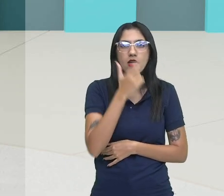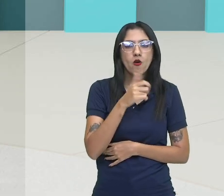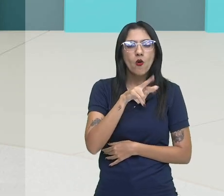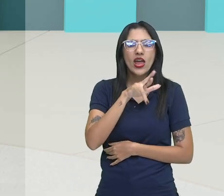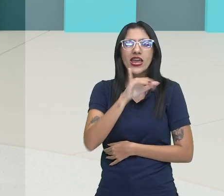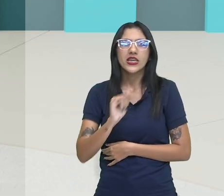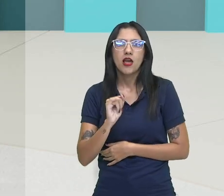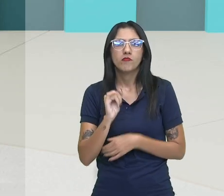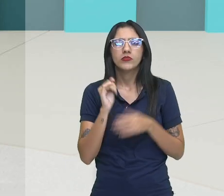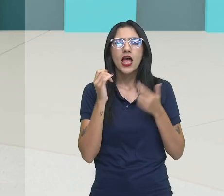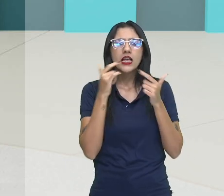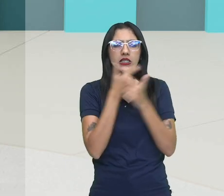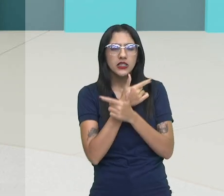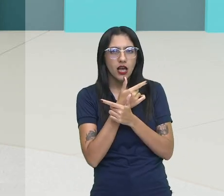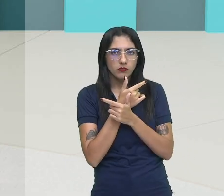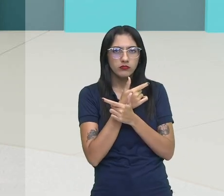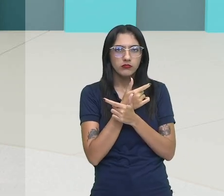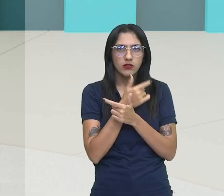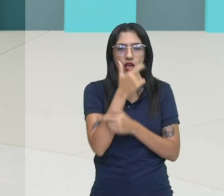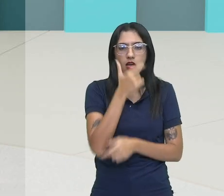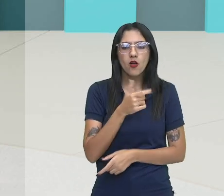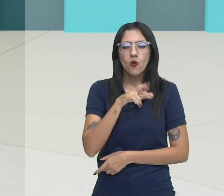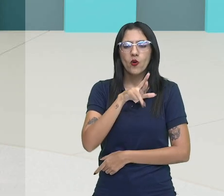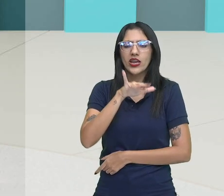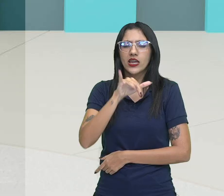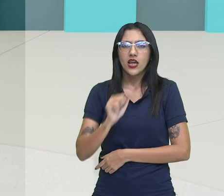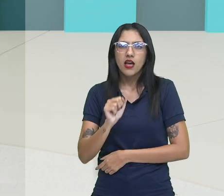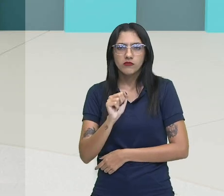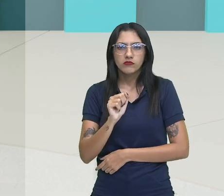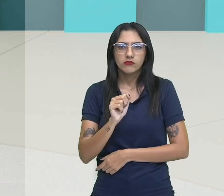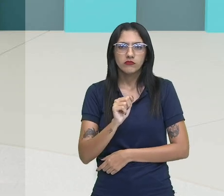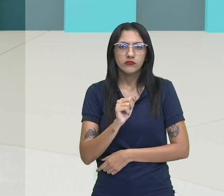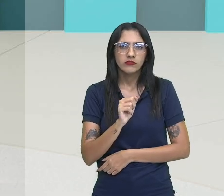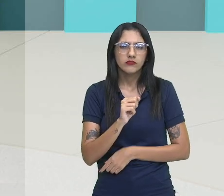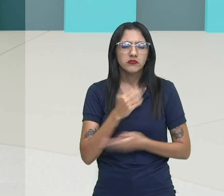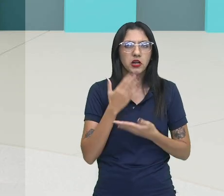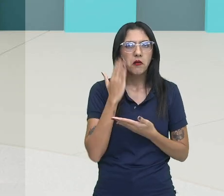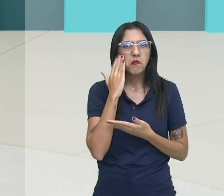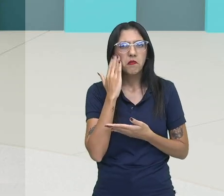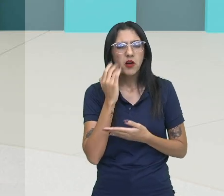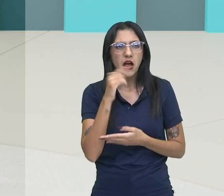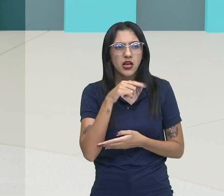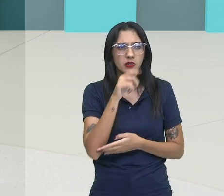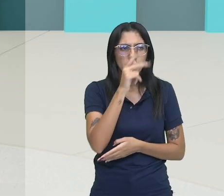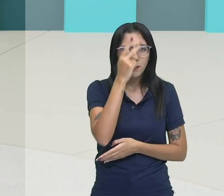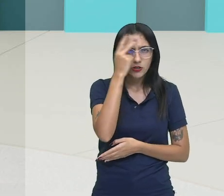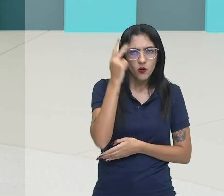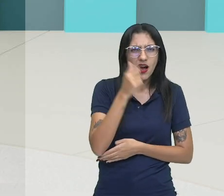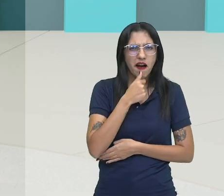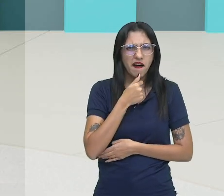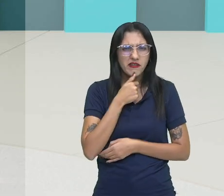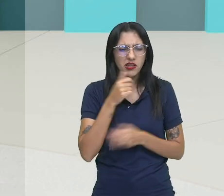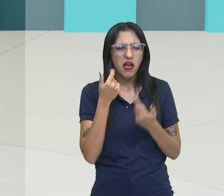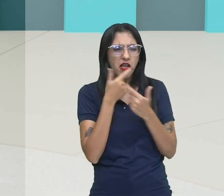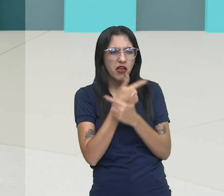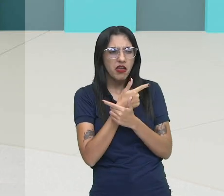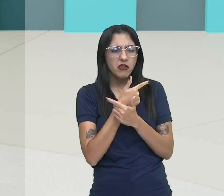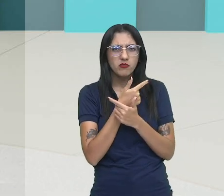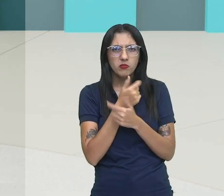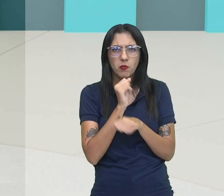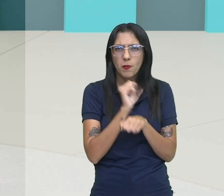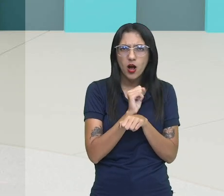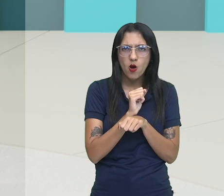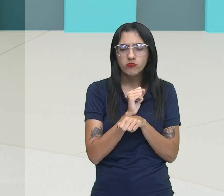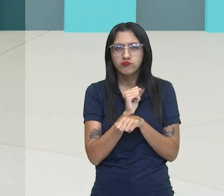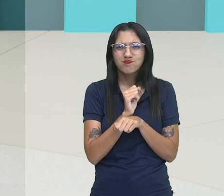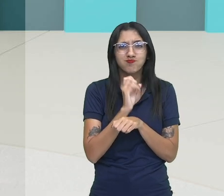de você. Veja aí que o verbo termina em ria e eu não sei se a pessoa continua rindo ou parou de rir de você, tá